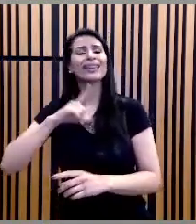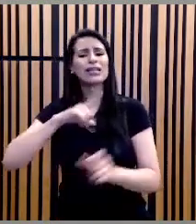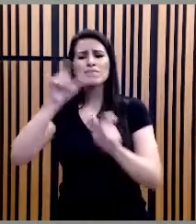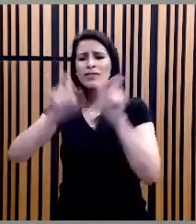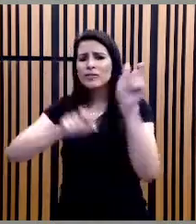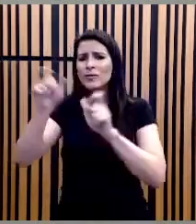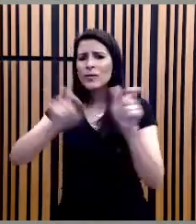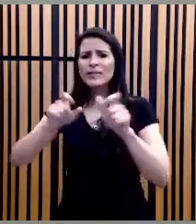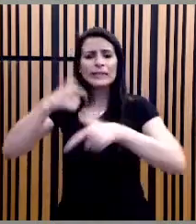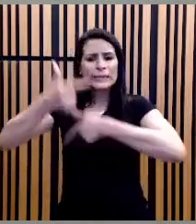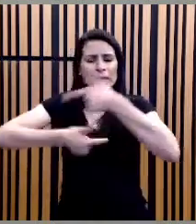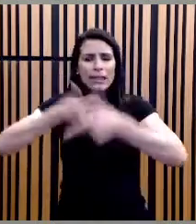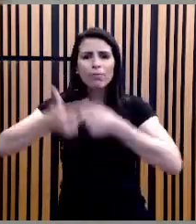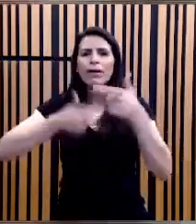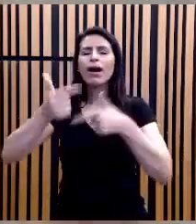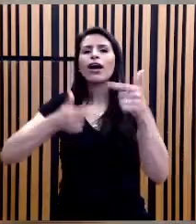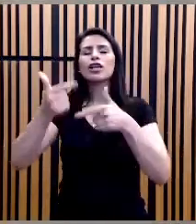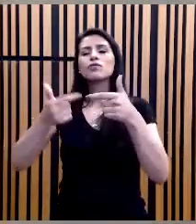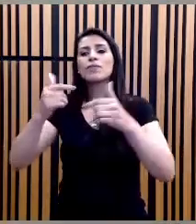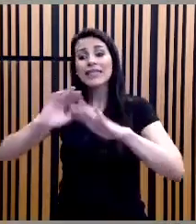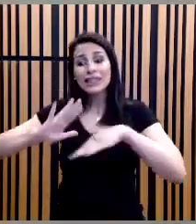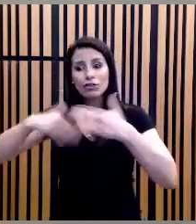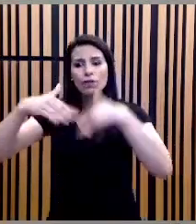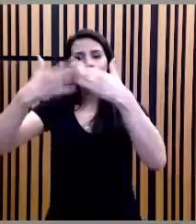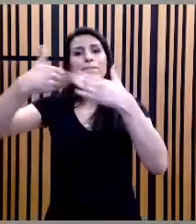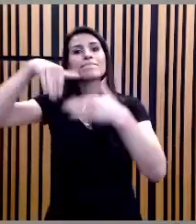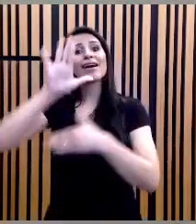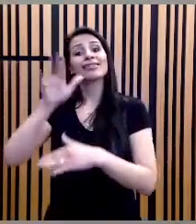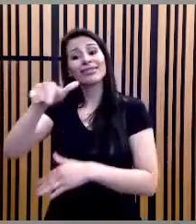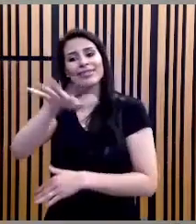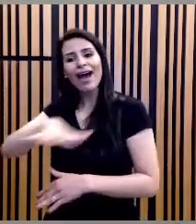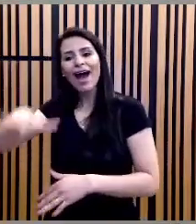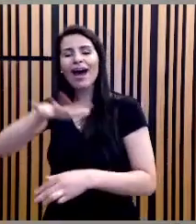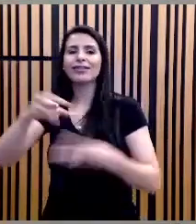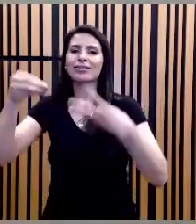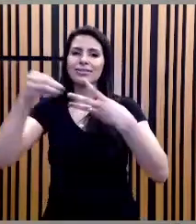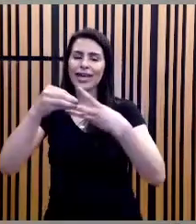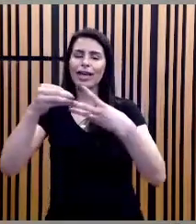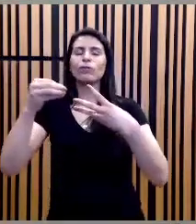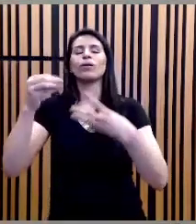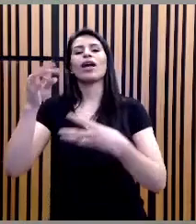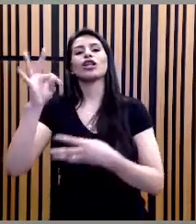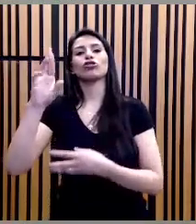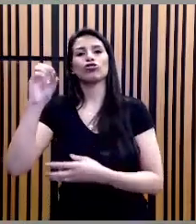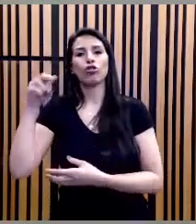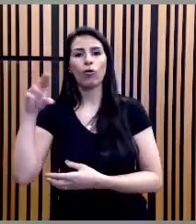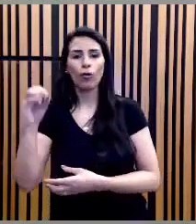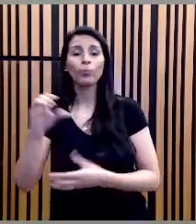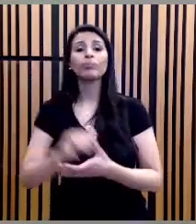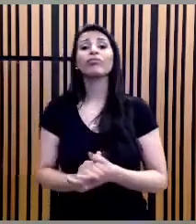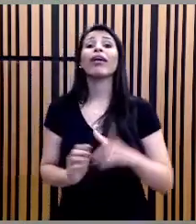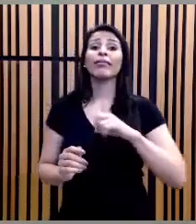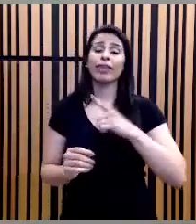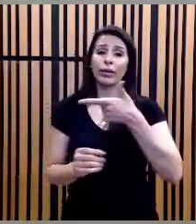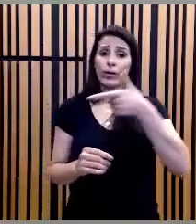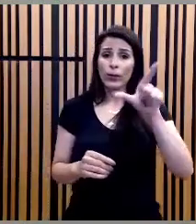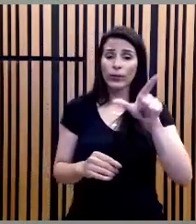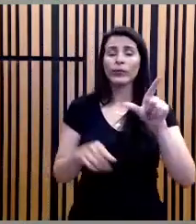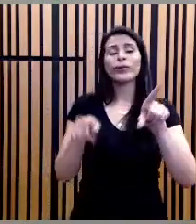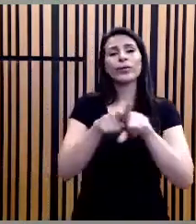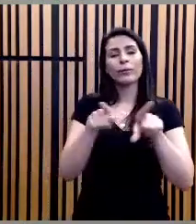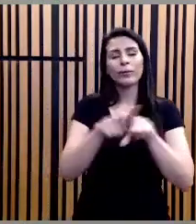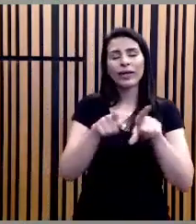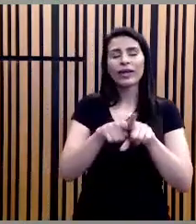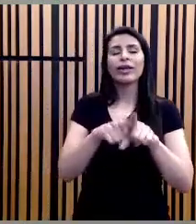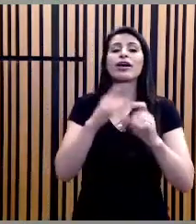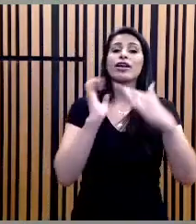de células-tronco. Assim como na área da saúde, eu posso falar da HT Micron, pessoal, que é uma empresa coreana multinacional que